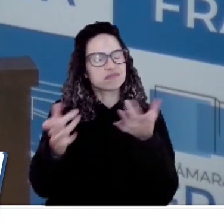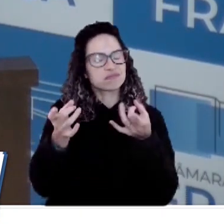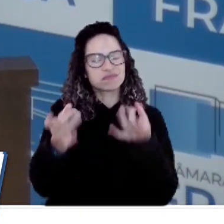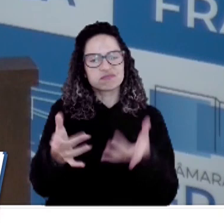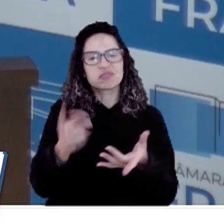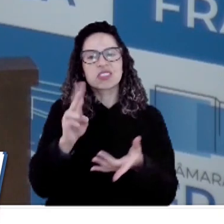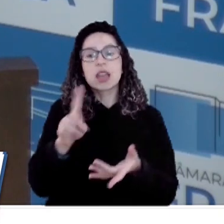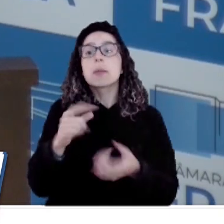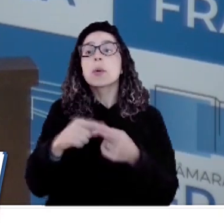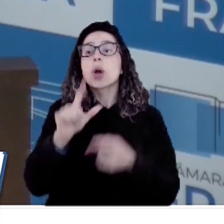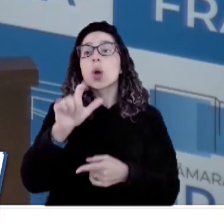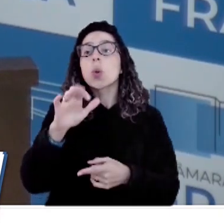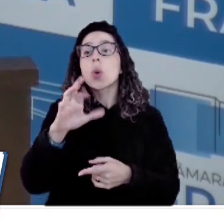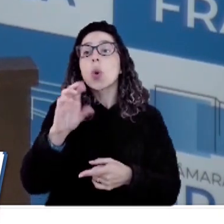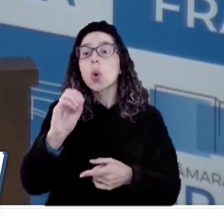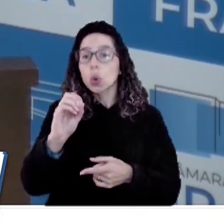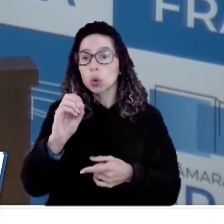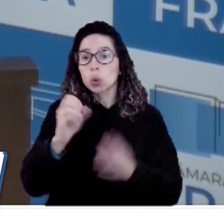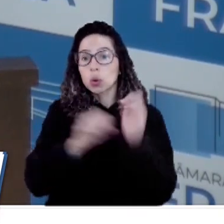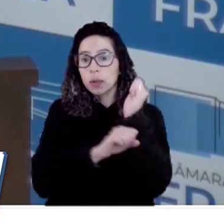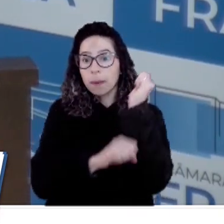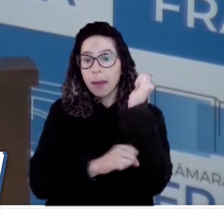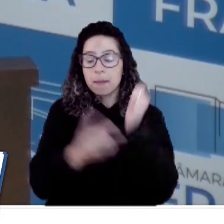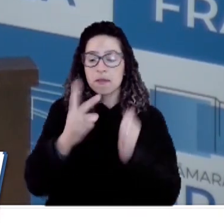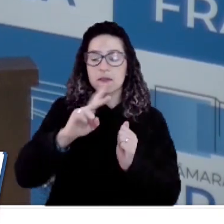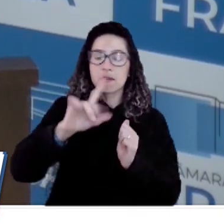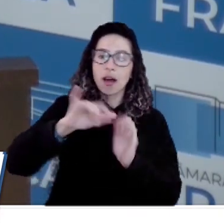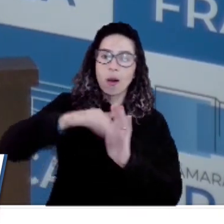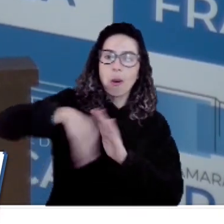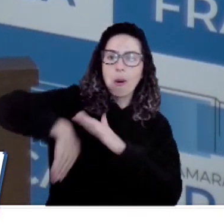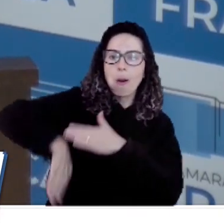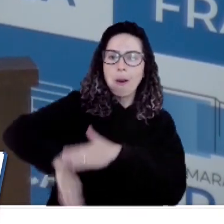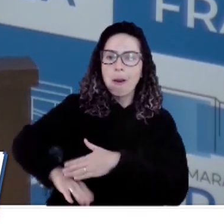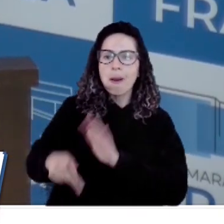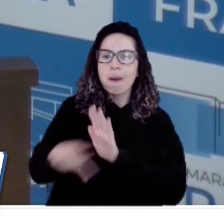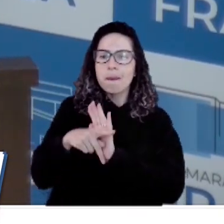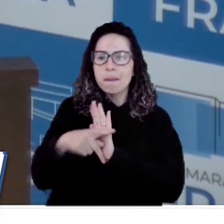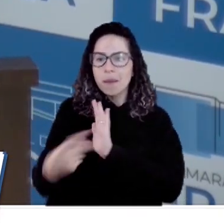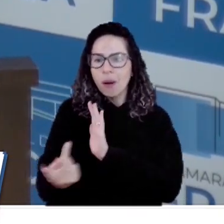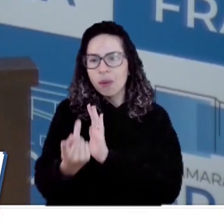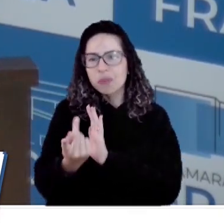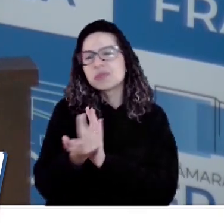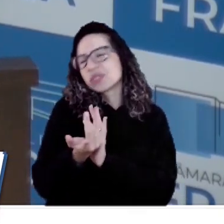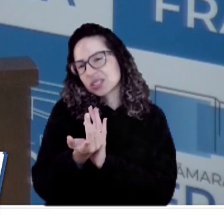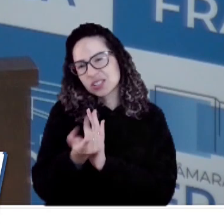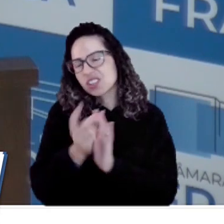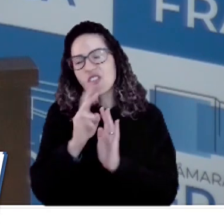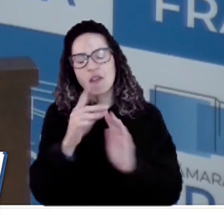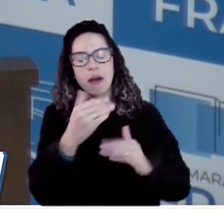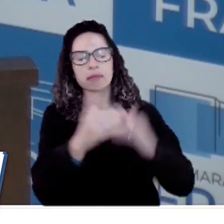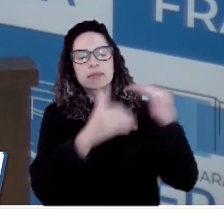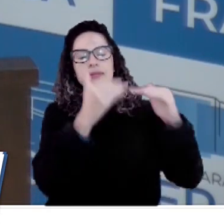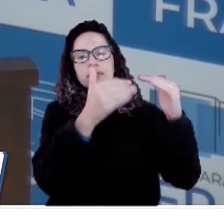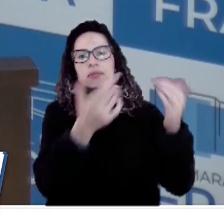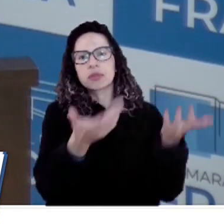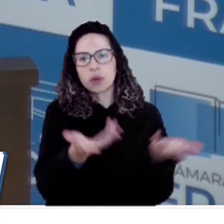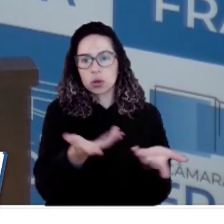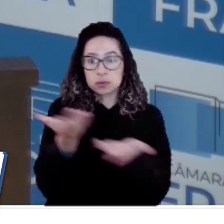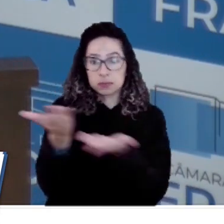da Sabesp vai parar no bolso dos acionistas e não vai ter o desenvolvimento necessário no nosso estado. Pois não,